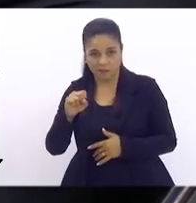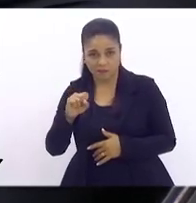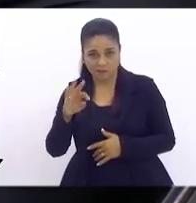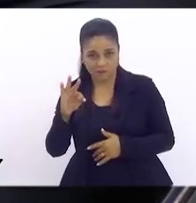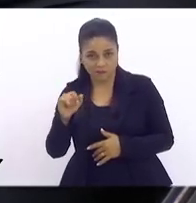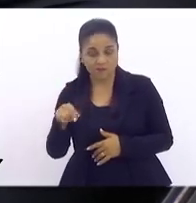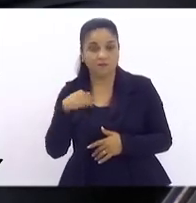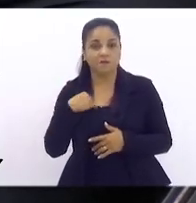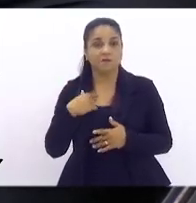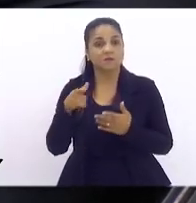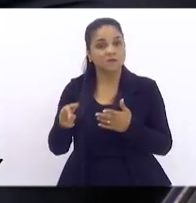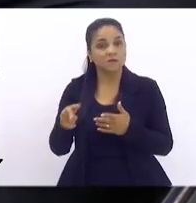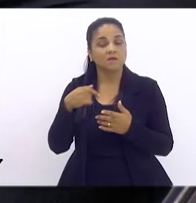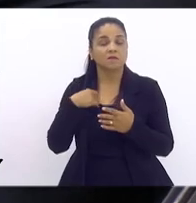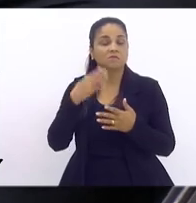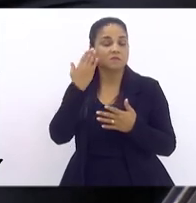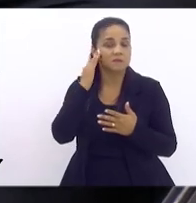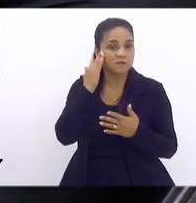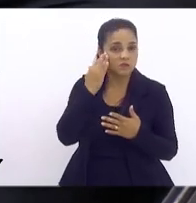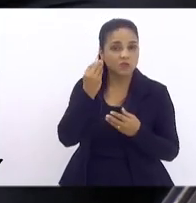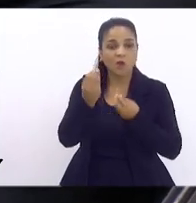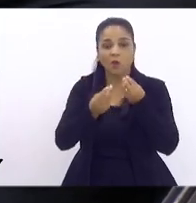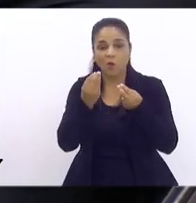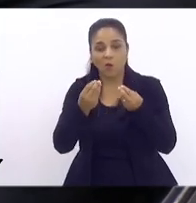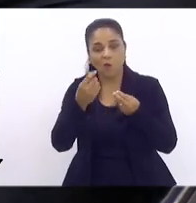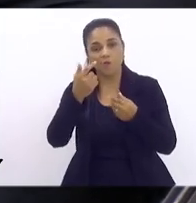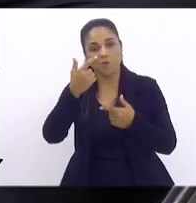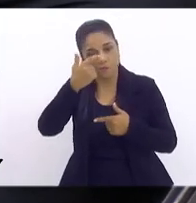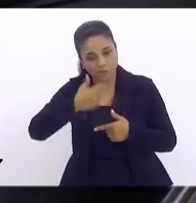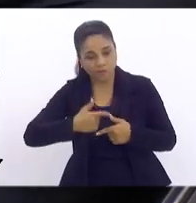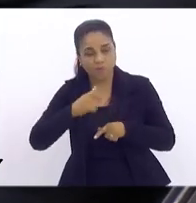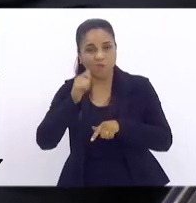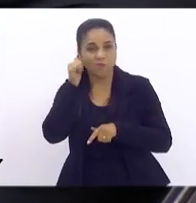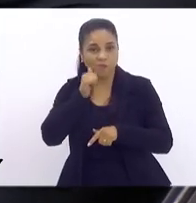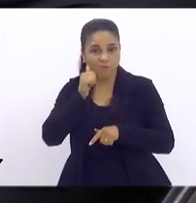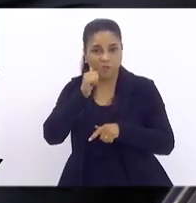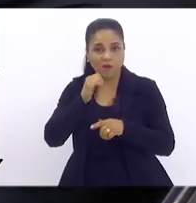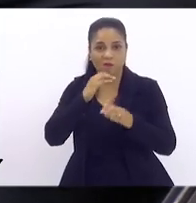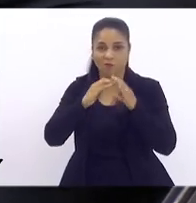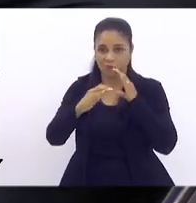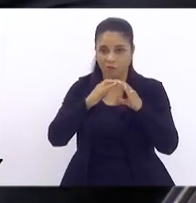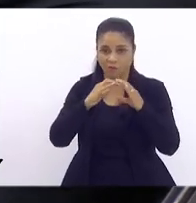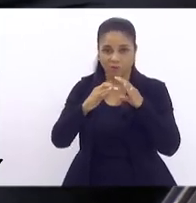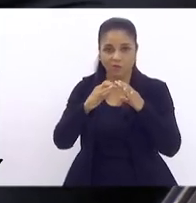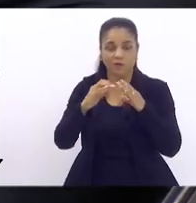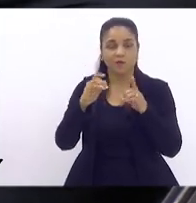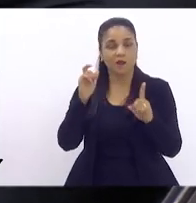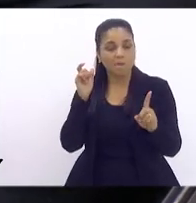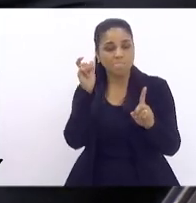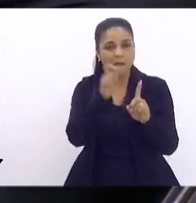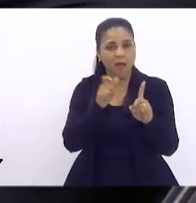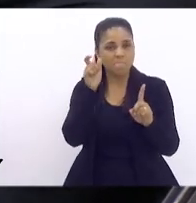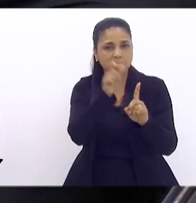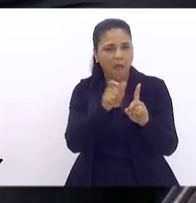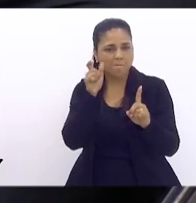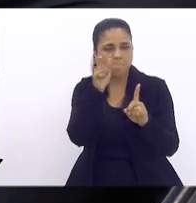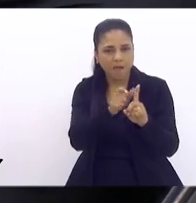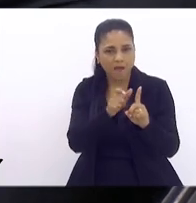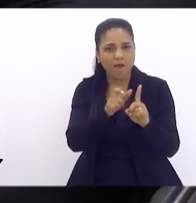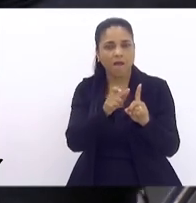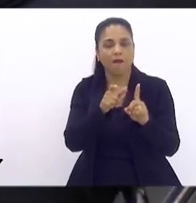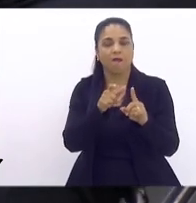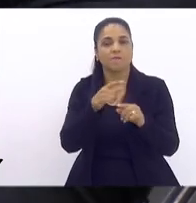desse entendimento dela enquanto mulher e quando enquanto comunicadora ela passava a ser agredida pelas ideias dela né